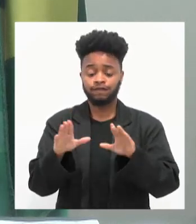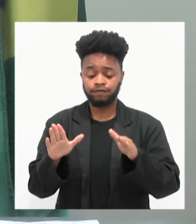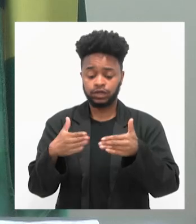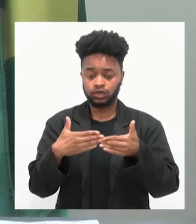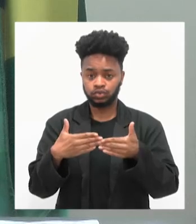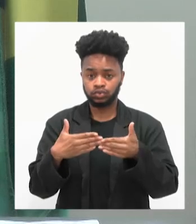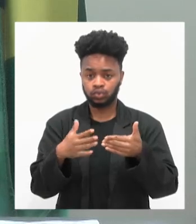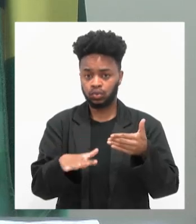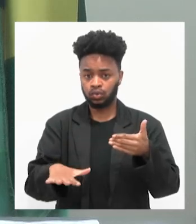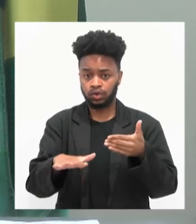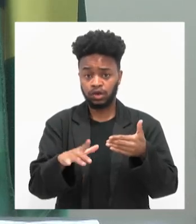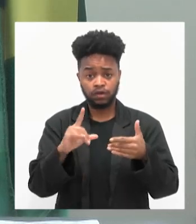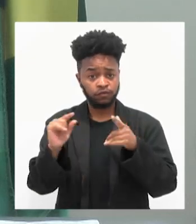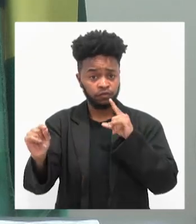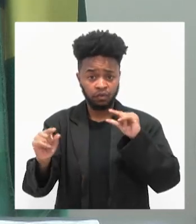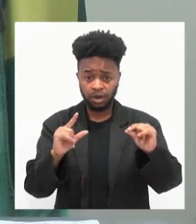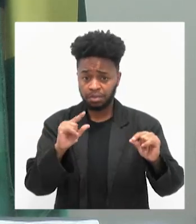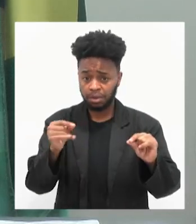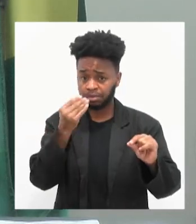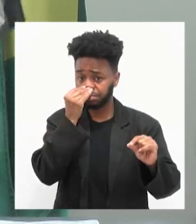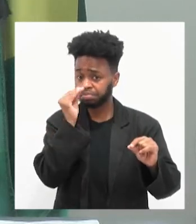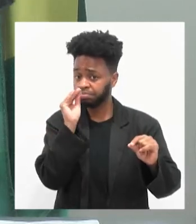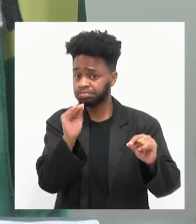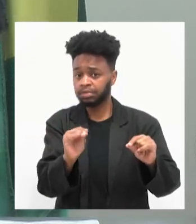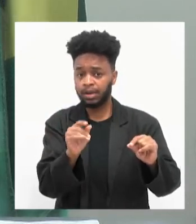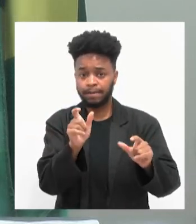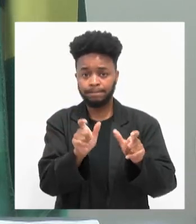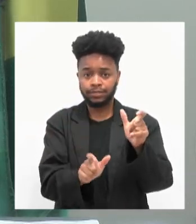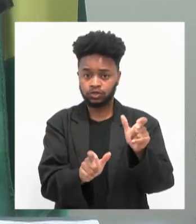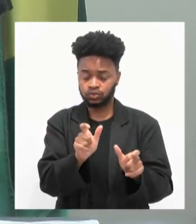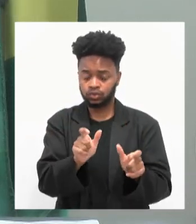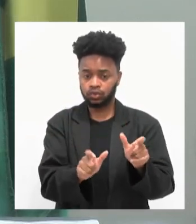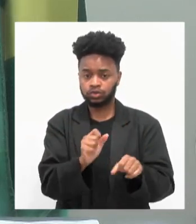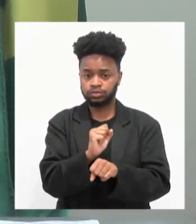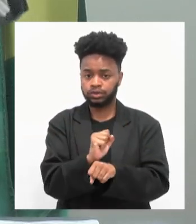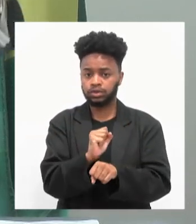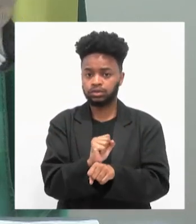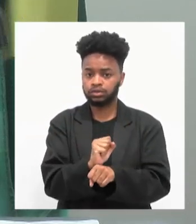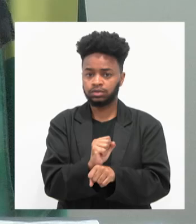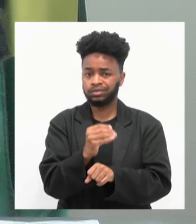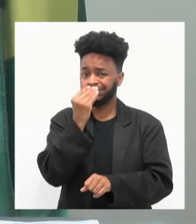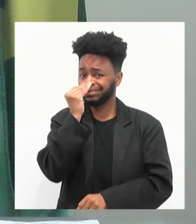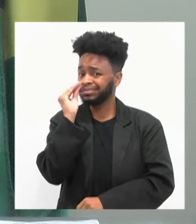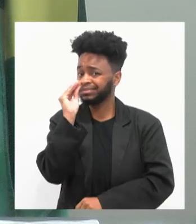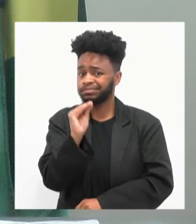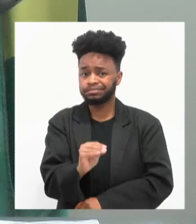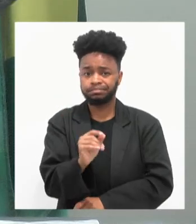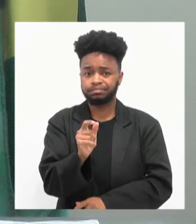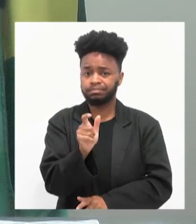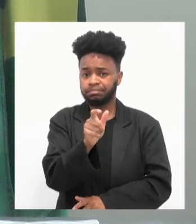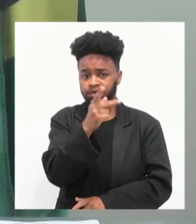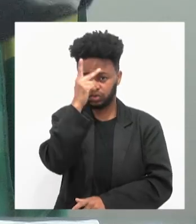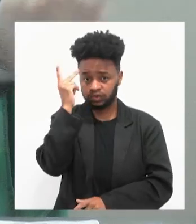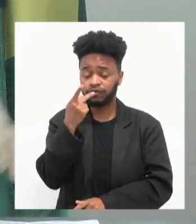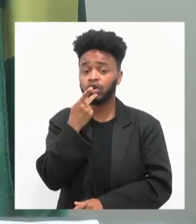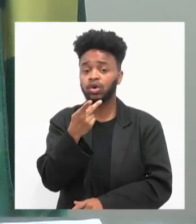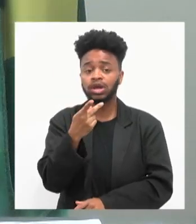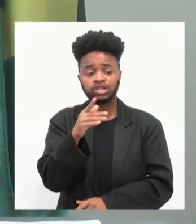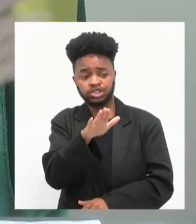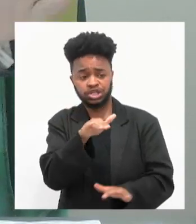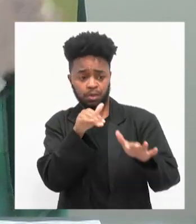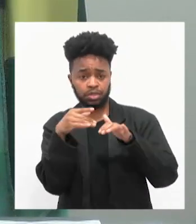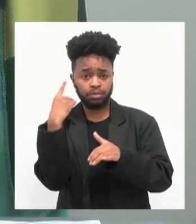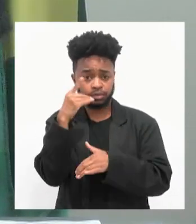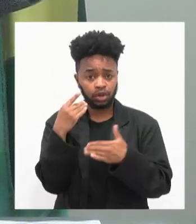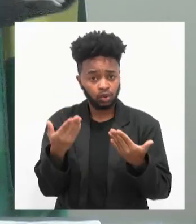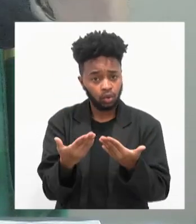pátio, foram embora, debocharam daquelas pessoas que estavam... daquelas pessoas que estavam ali, ainda dizendo o seguinte: chama os deputados agora, pô. Chama